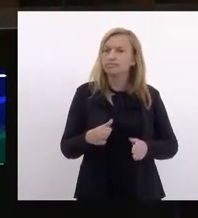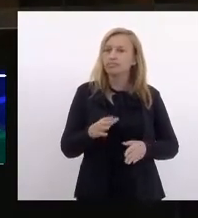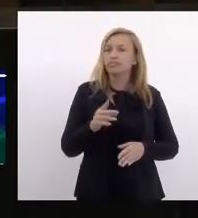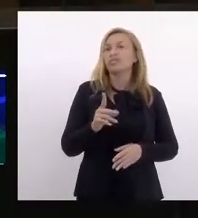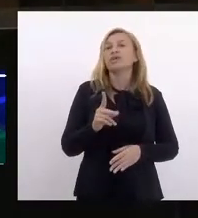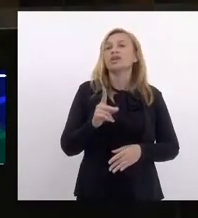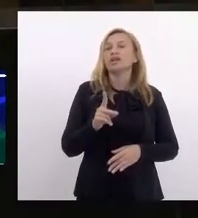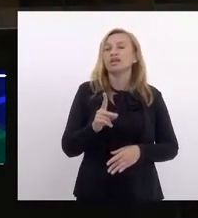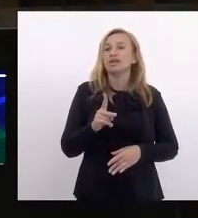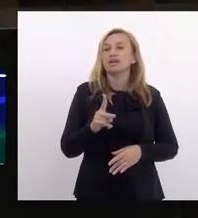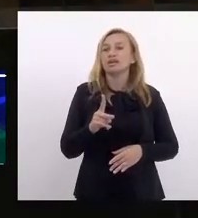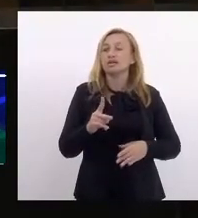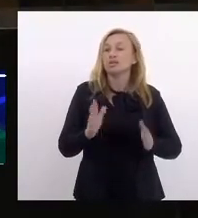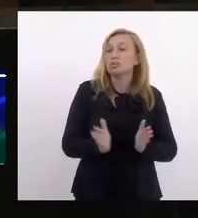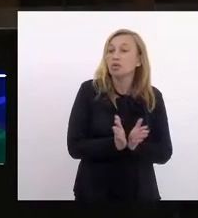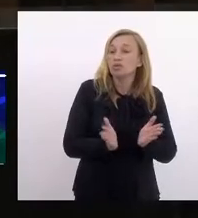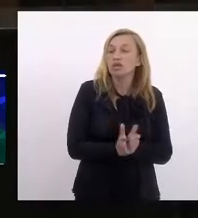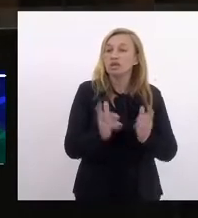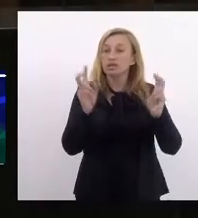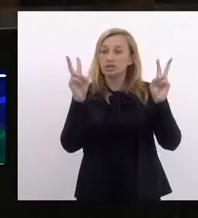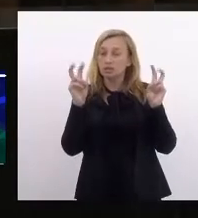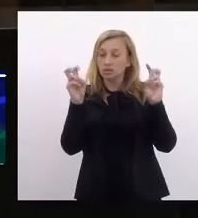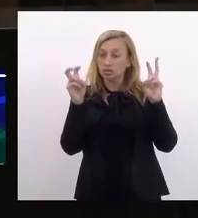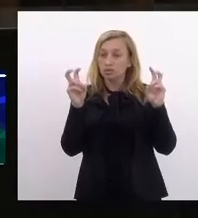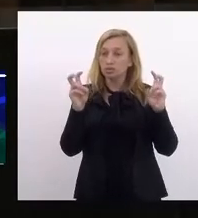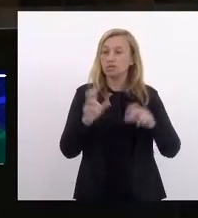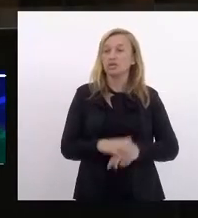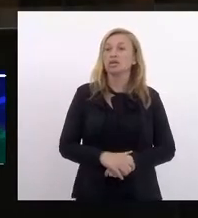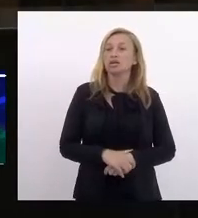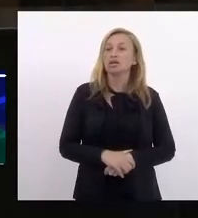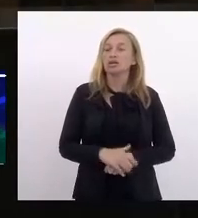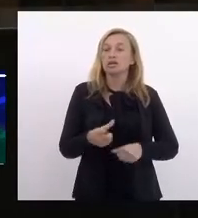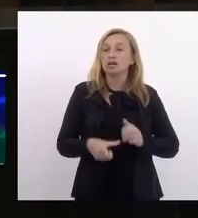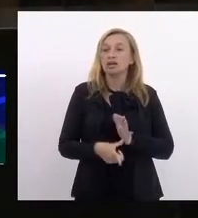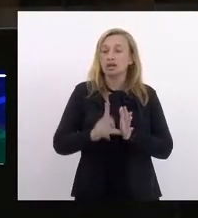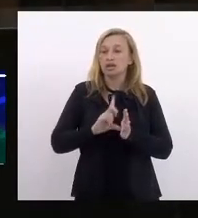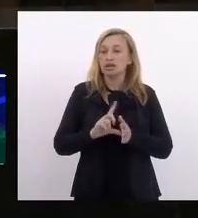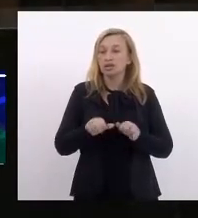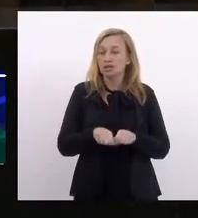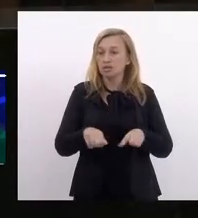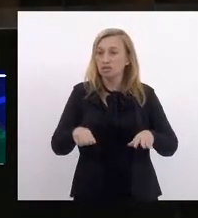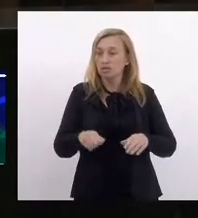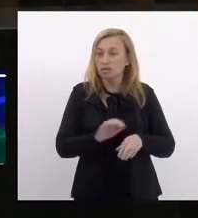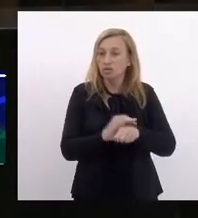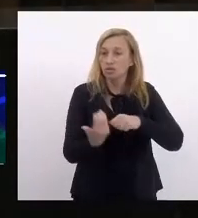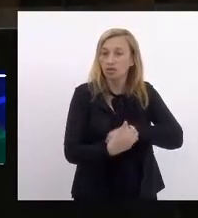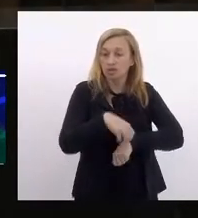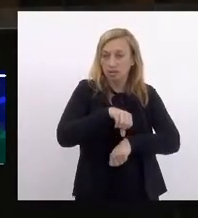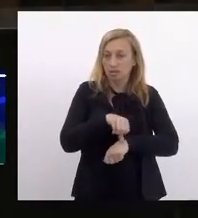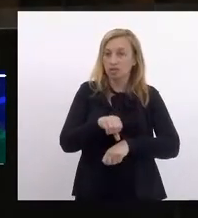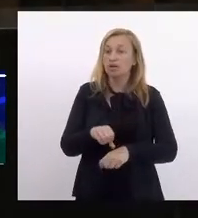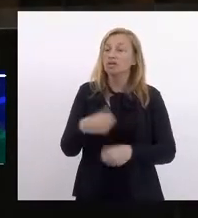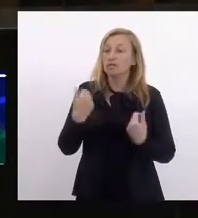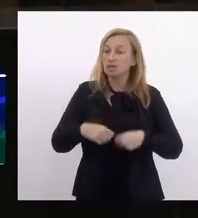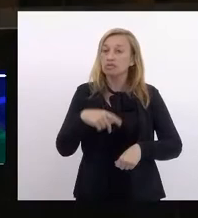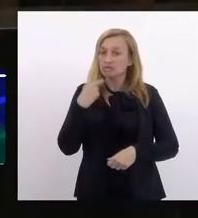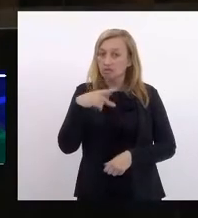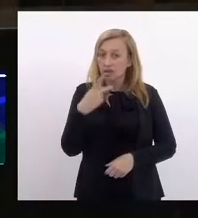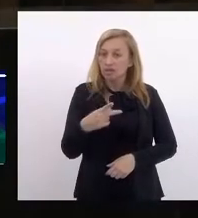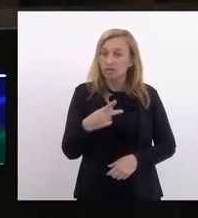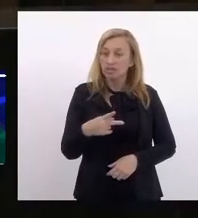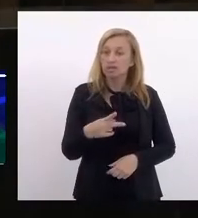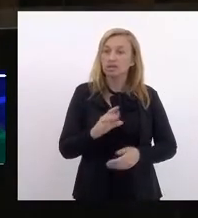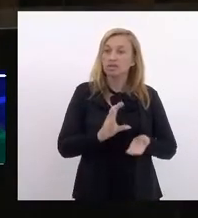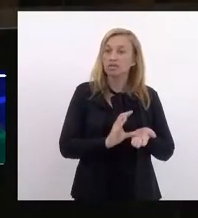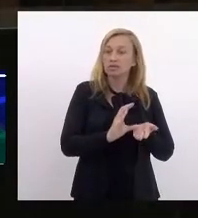vulnerabilização desses temas antes mesmo da Covid-19. Então, aqui, a gente tem que ressaltar